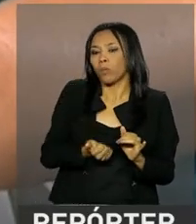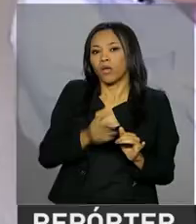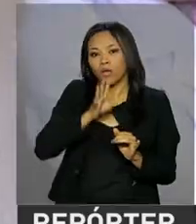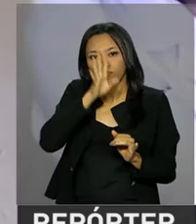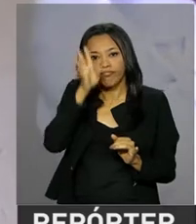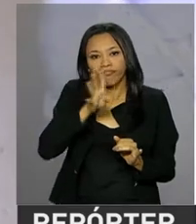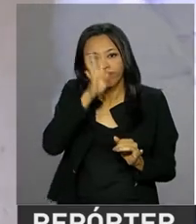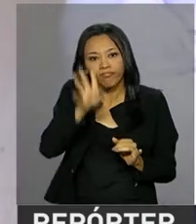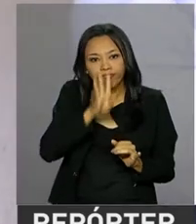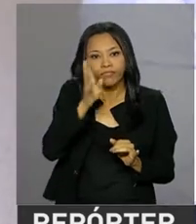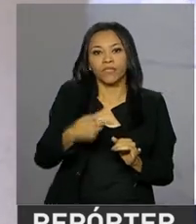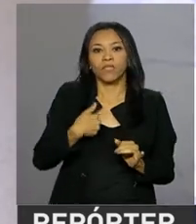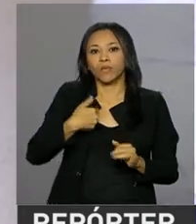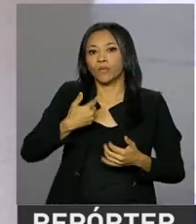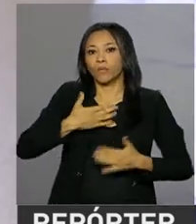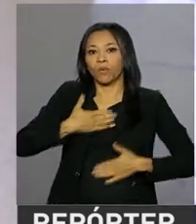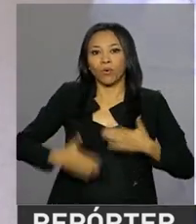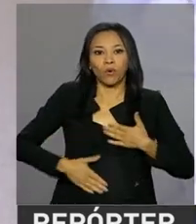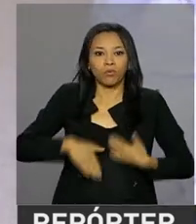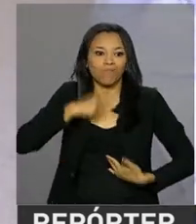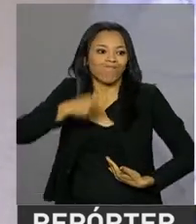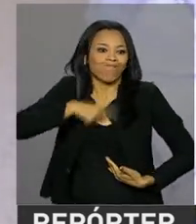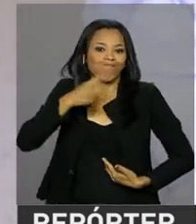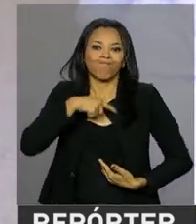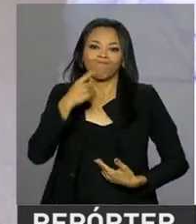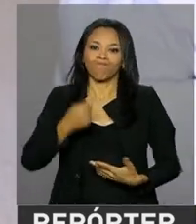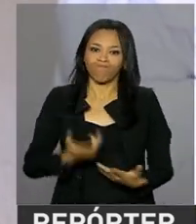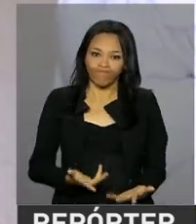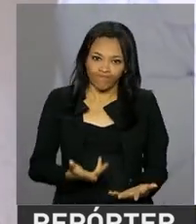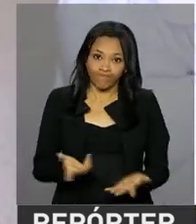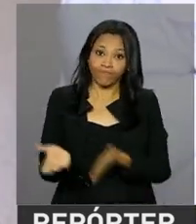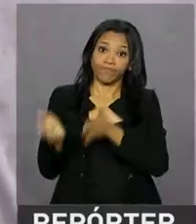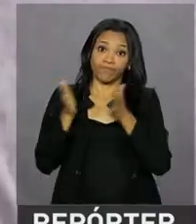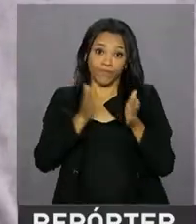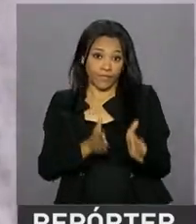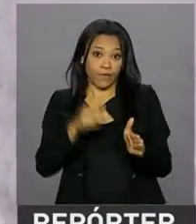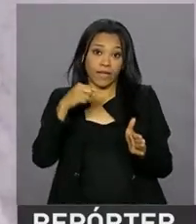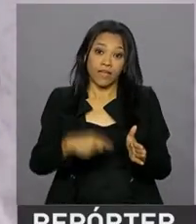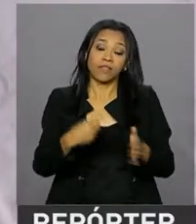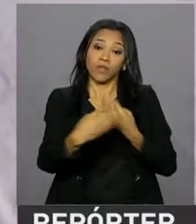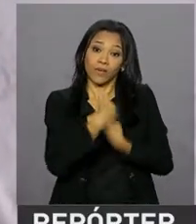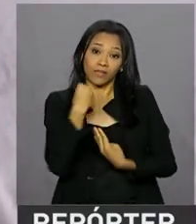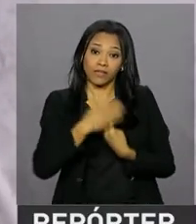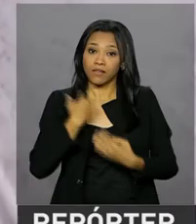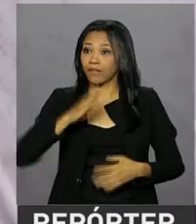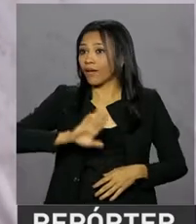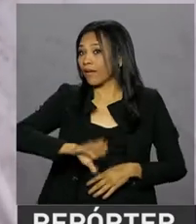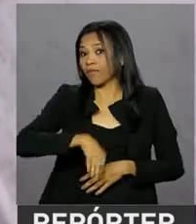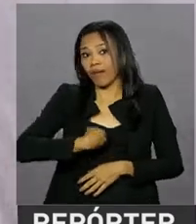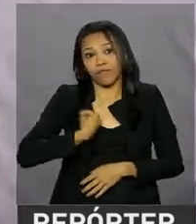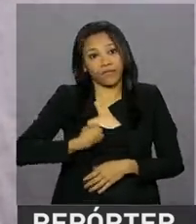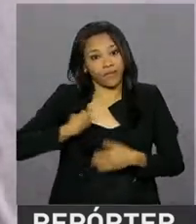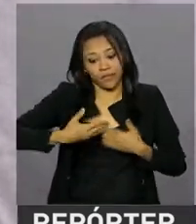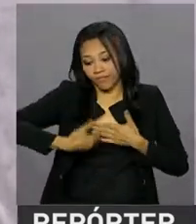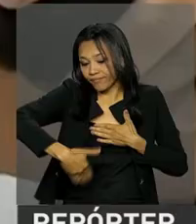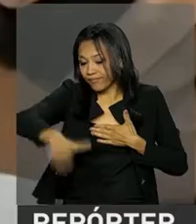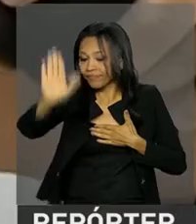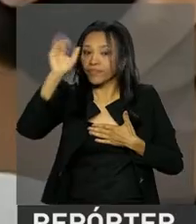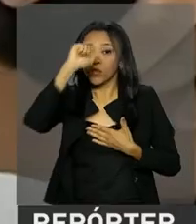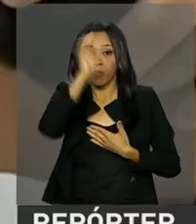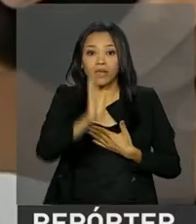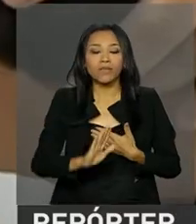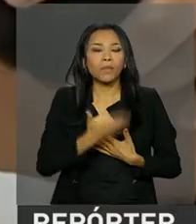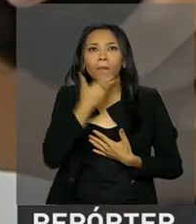que o seu organismo não consegue manipular. E esse acompanhamento é por toda a vida. O Brasil é um dos países que tem um